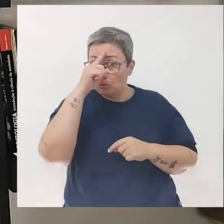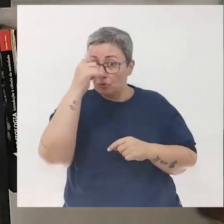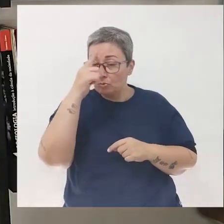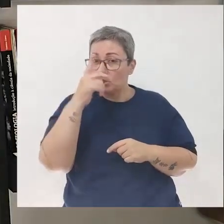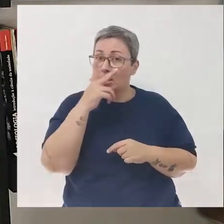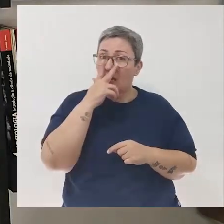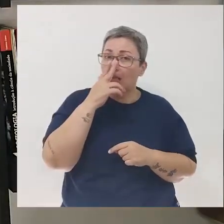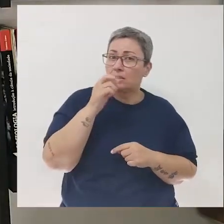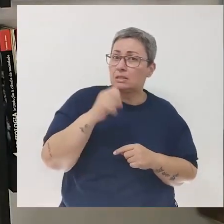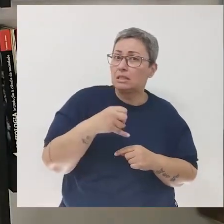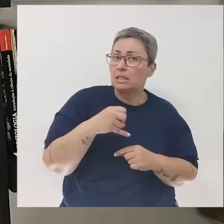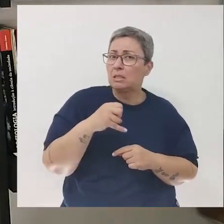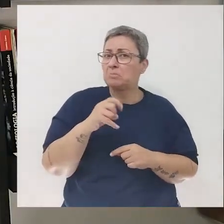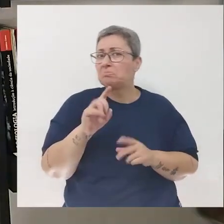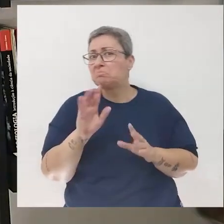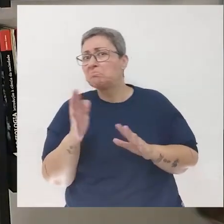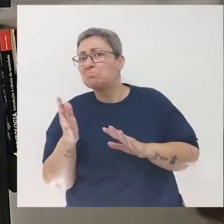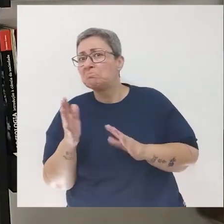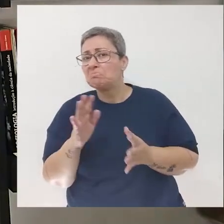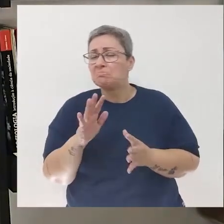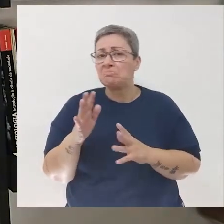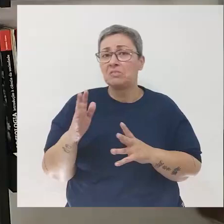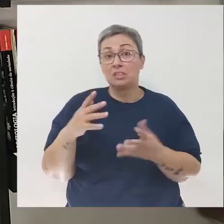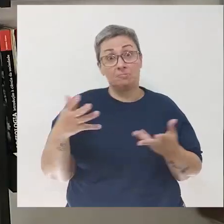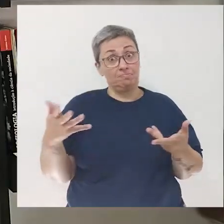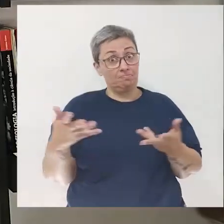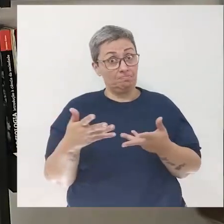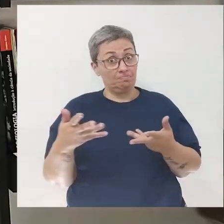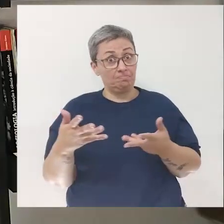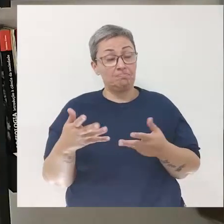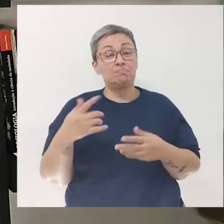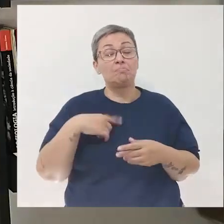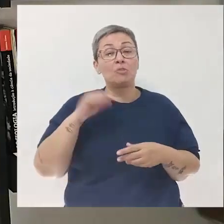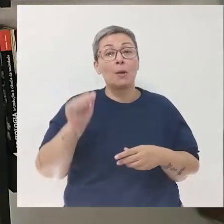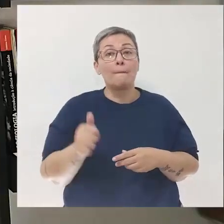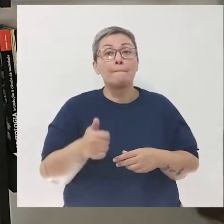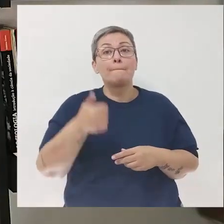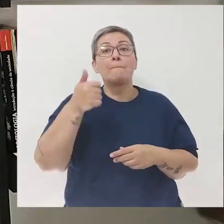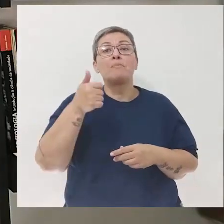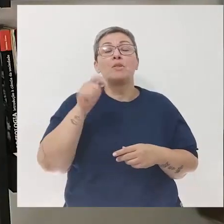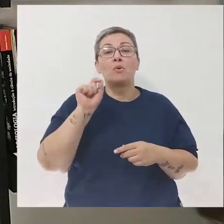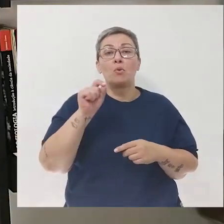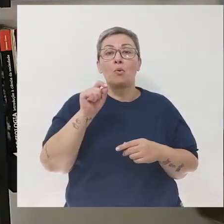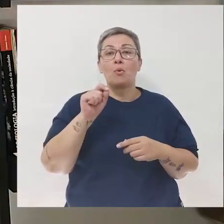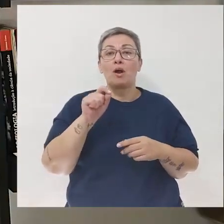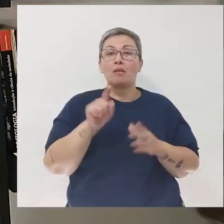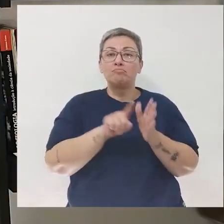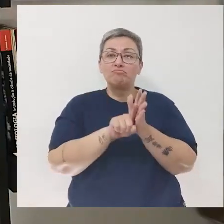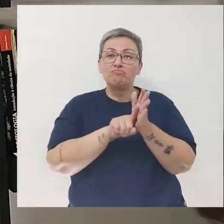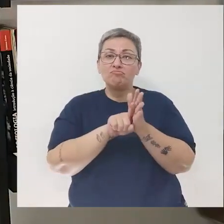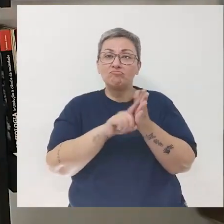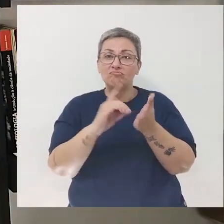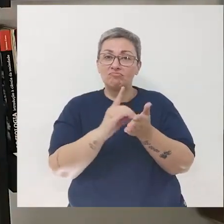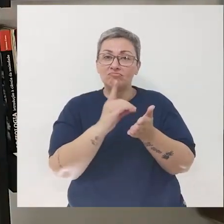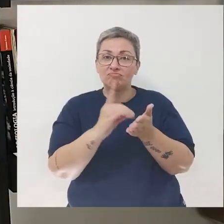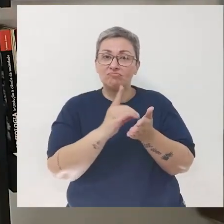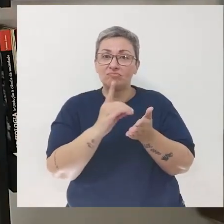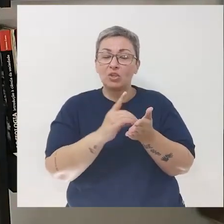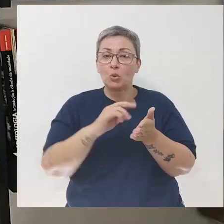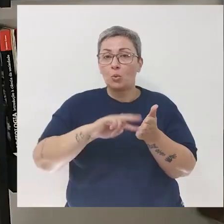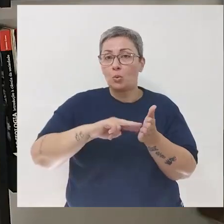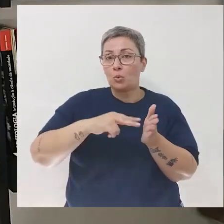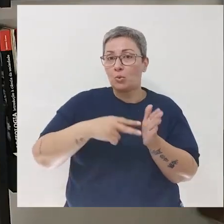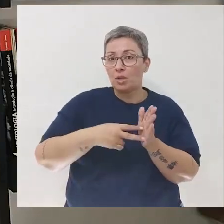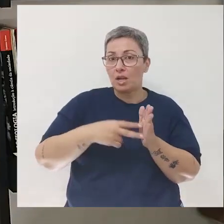que sim, talvez? Então, nesse caso, o melhor é consultar um dicionário. O significado